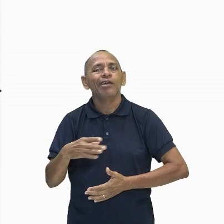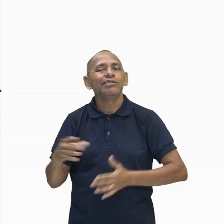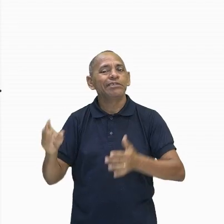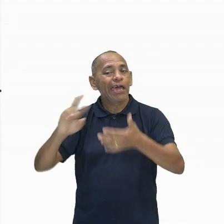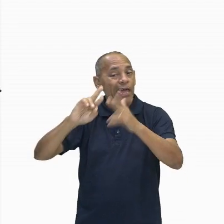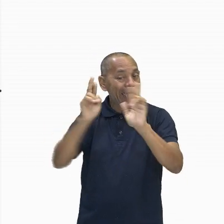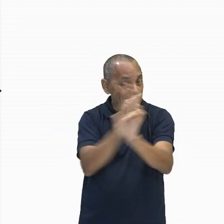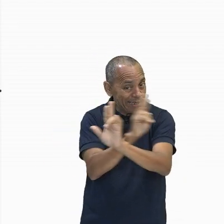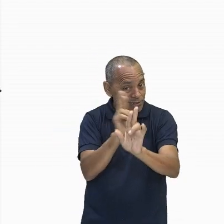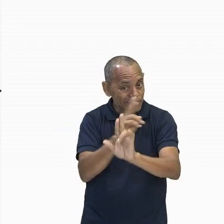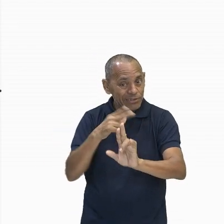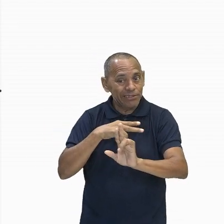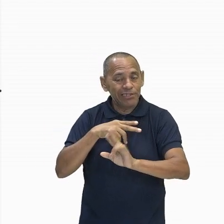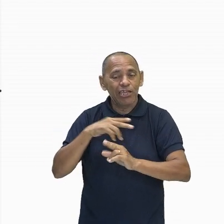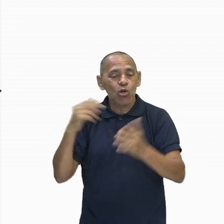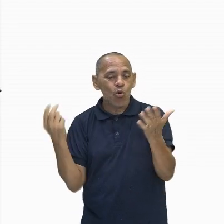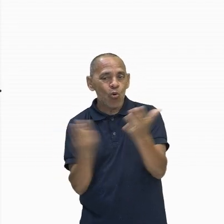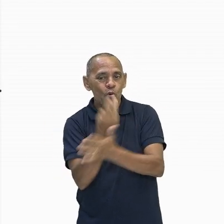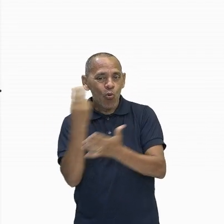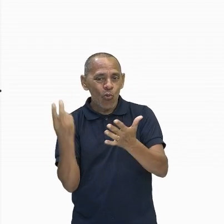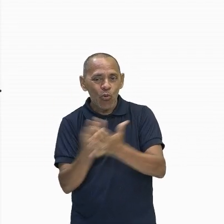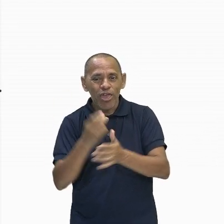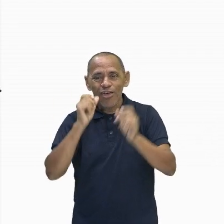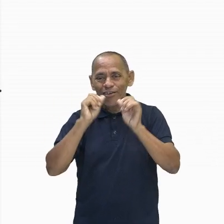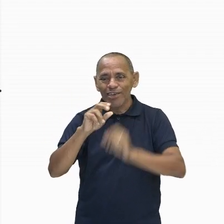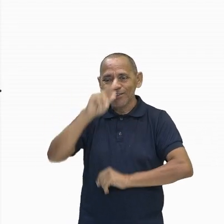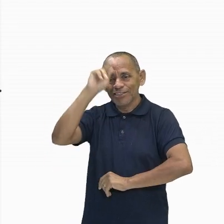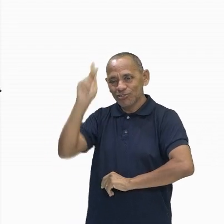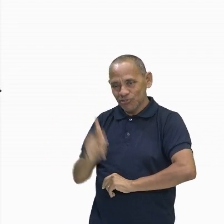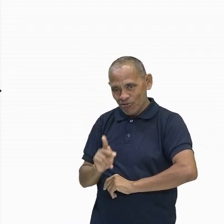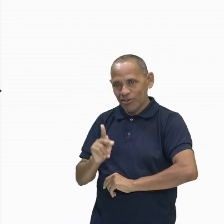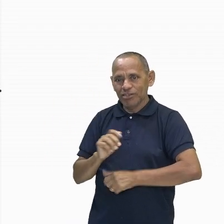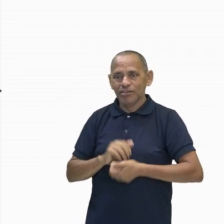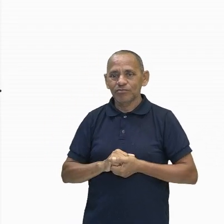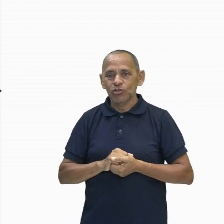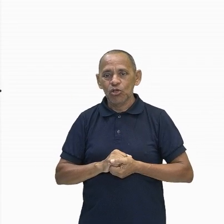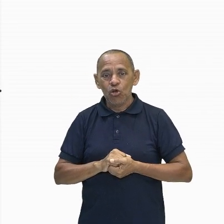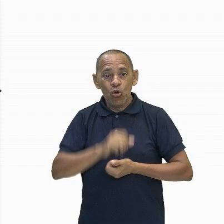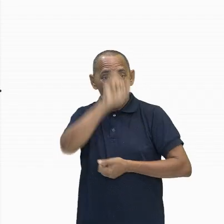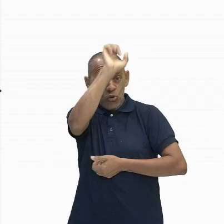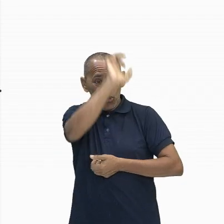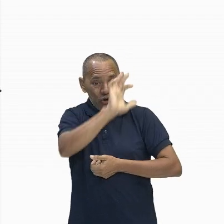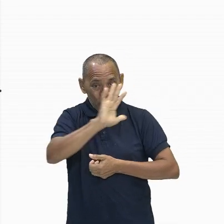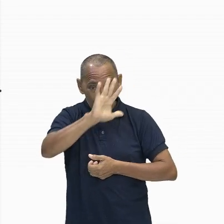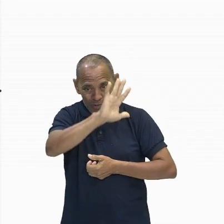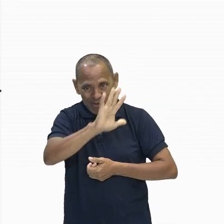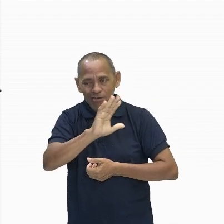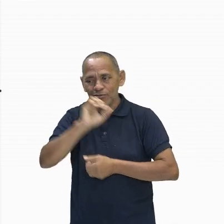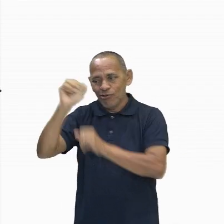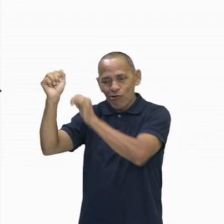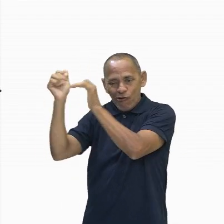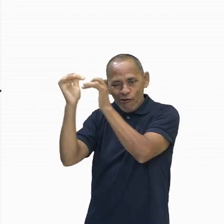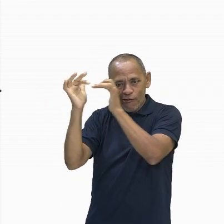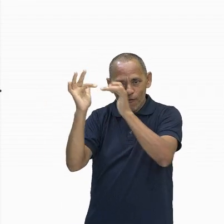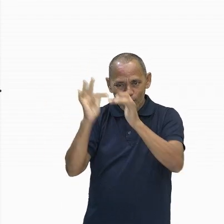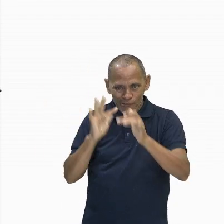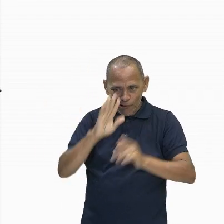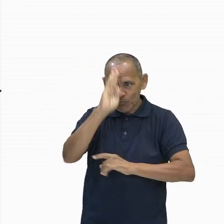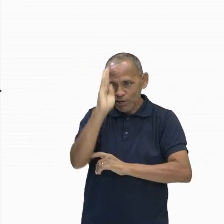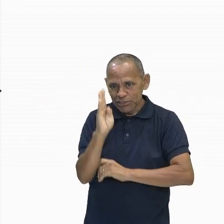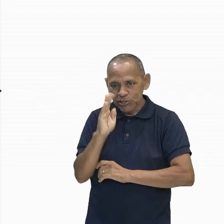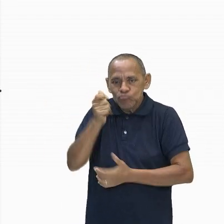vai voltar na nossa história, não é? Que o europeu, ao chegar aqui do Brasil, impôs a sua